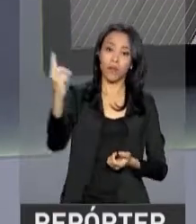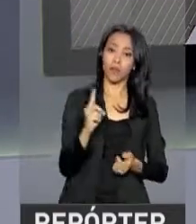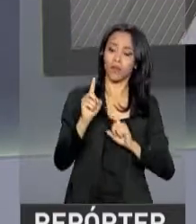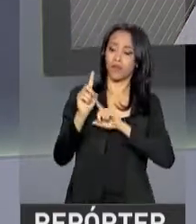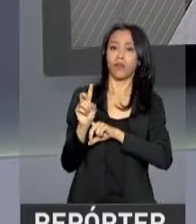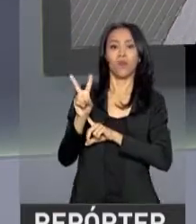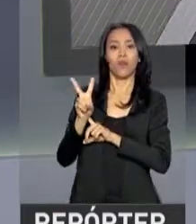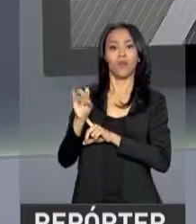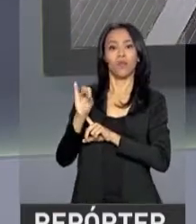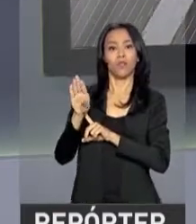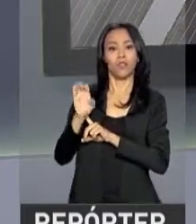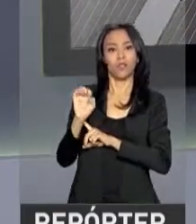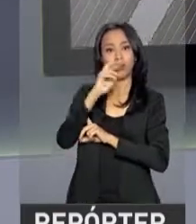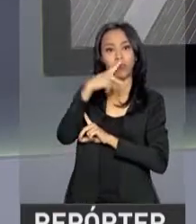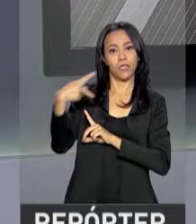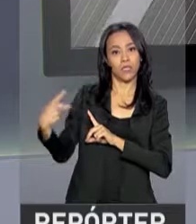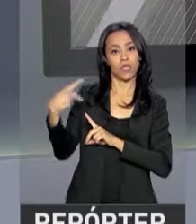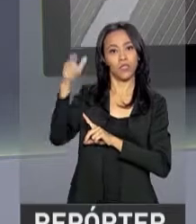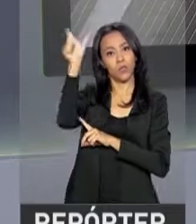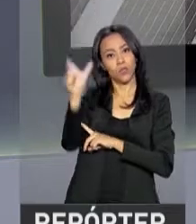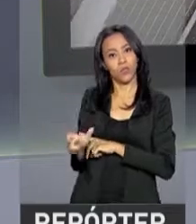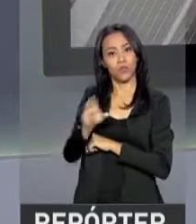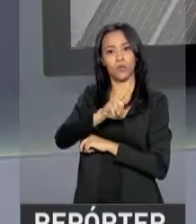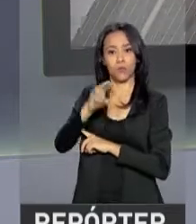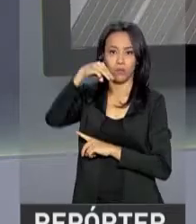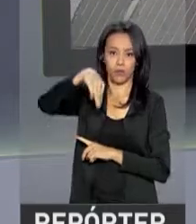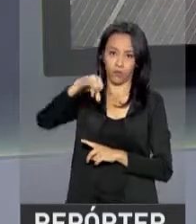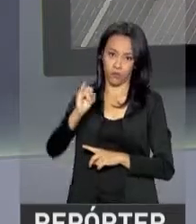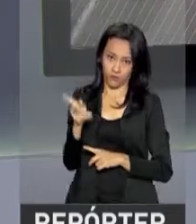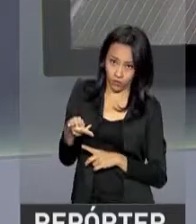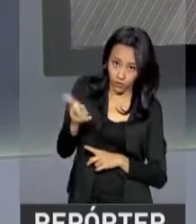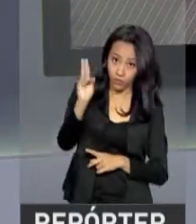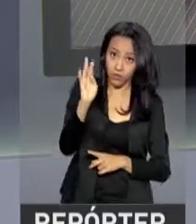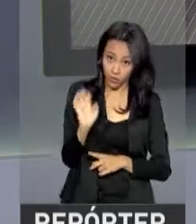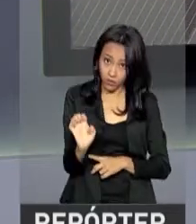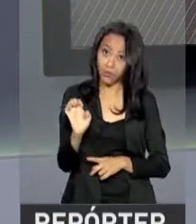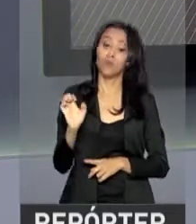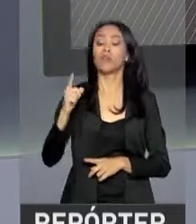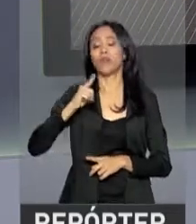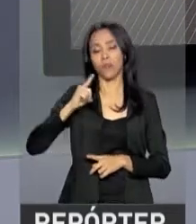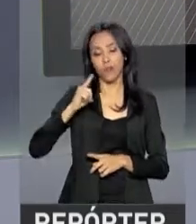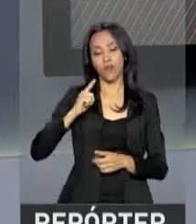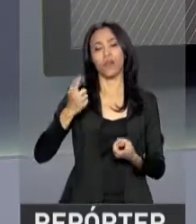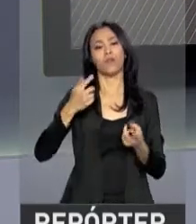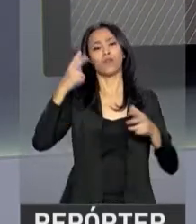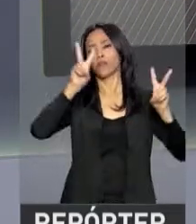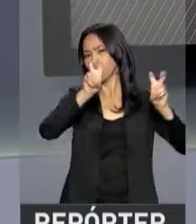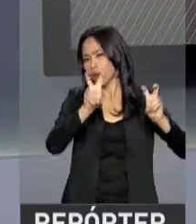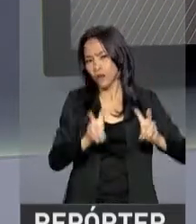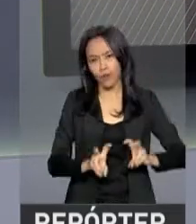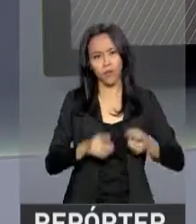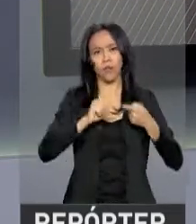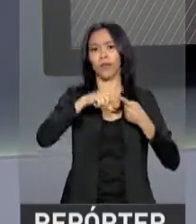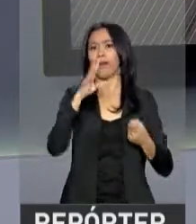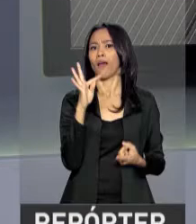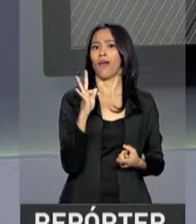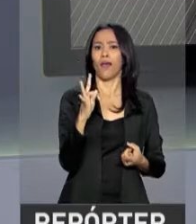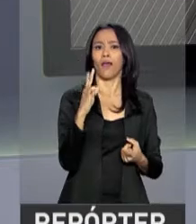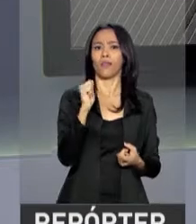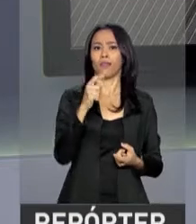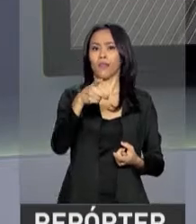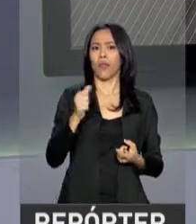mike pence na agenda negociações em diversas áreas como sobretaxado dos estados unidos ao aço e alumínio